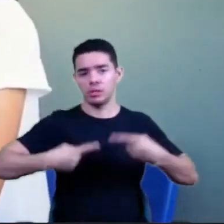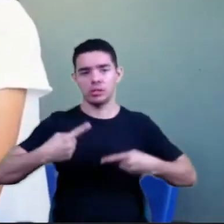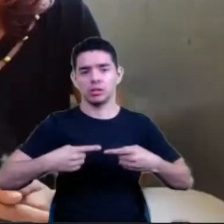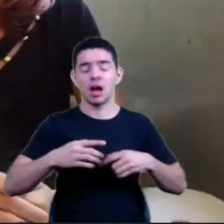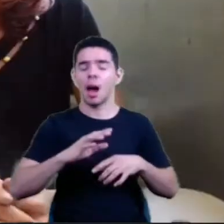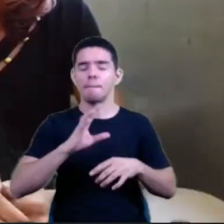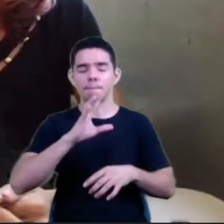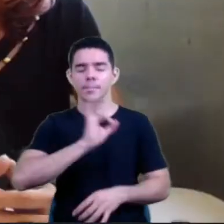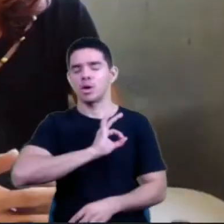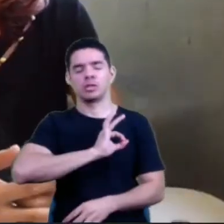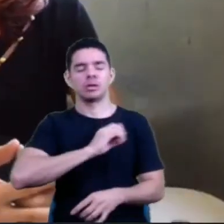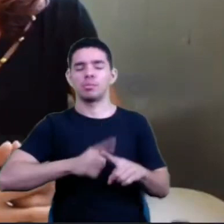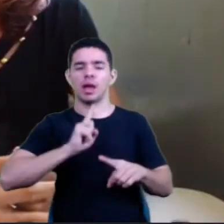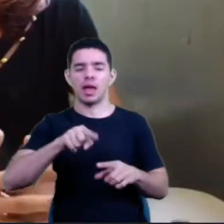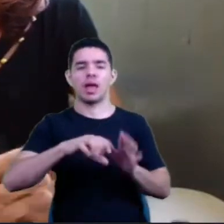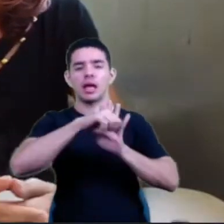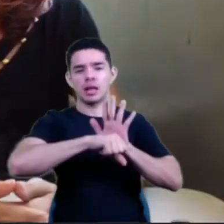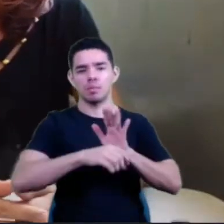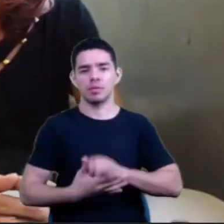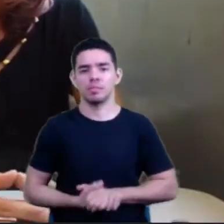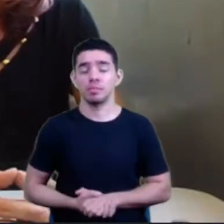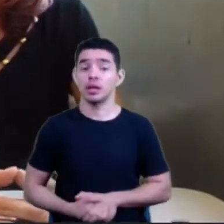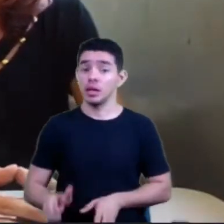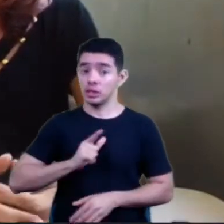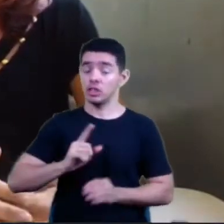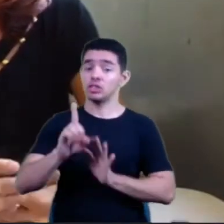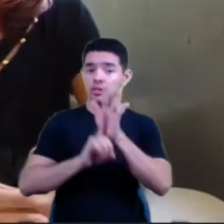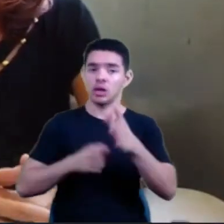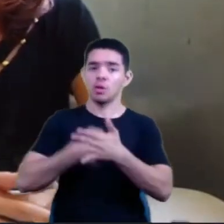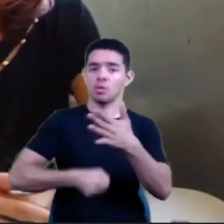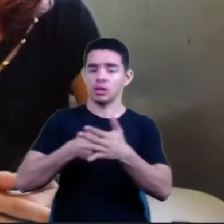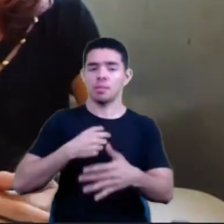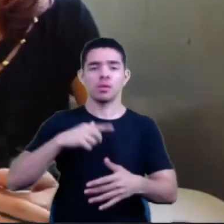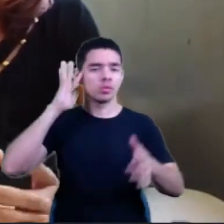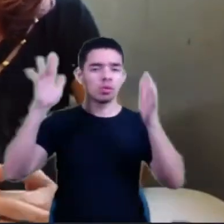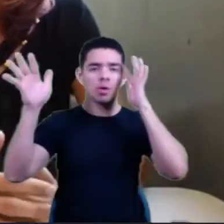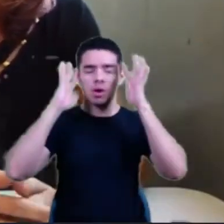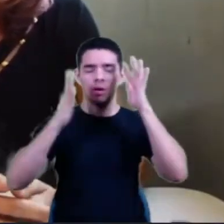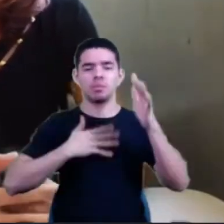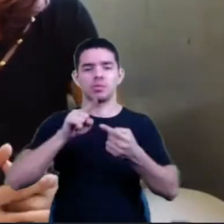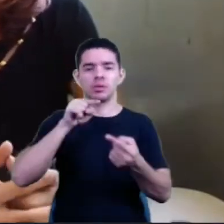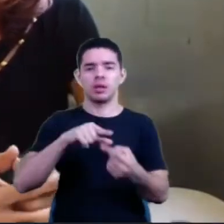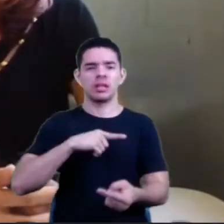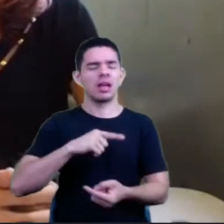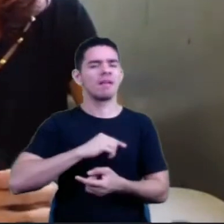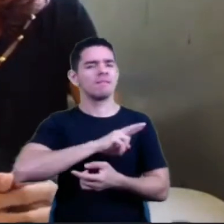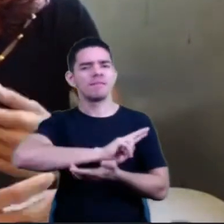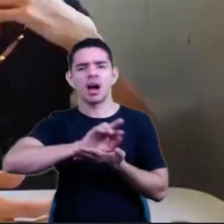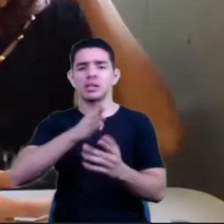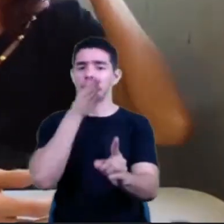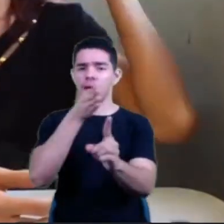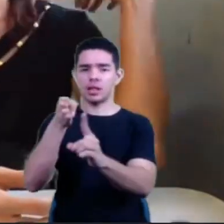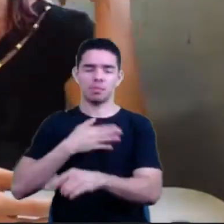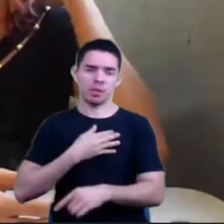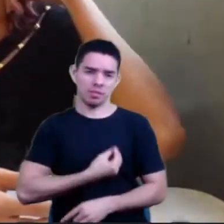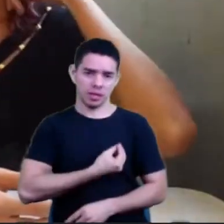crime. Eu tenho direito de lutar pelos meus sonhos, pelos meus objetivos, e eu tenho muitas metas na minha vida.